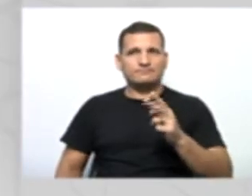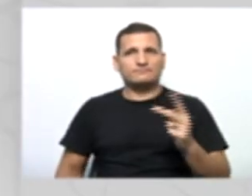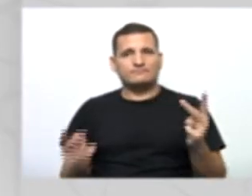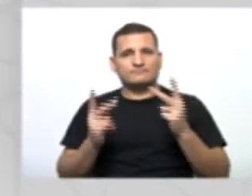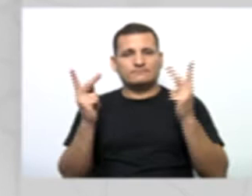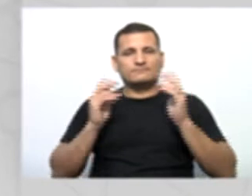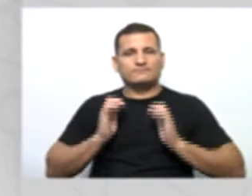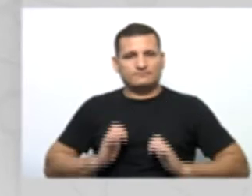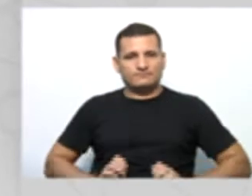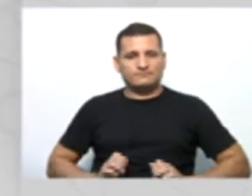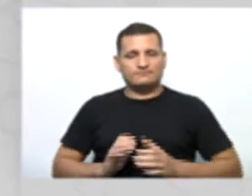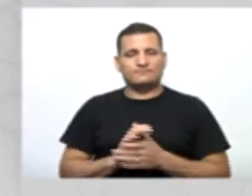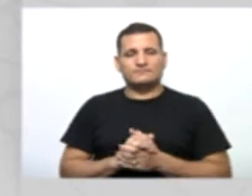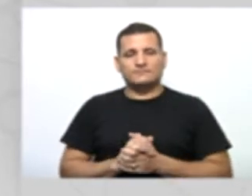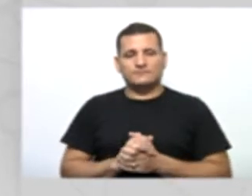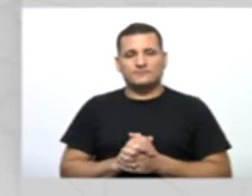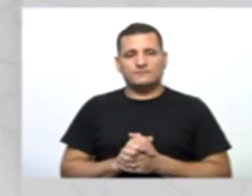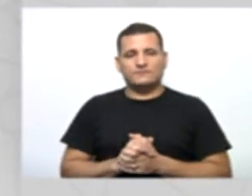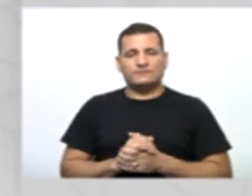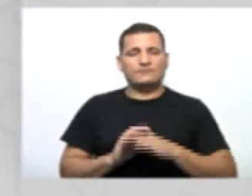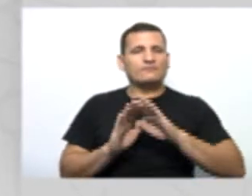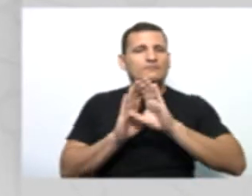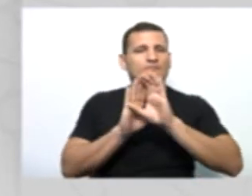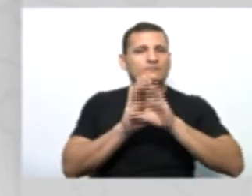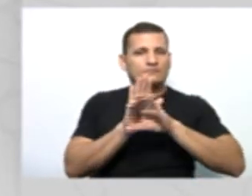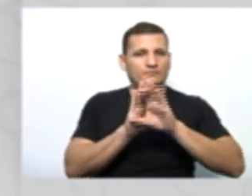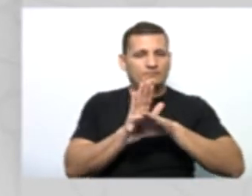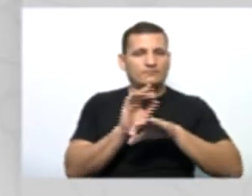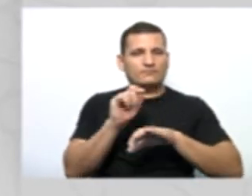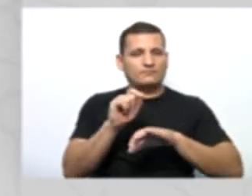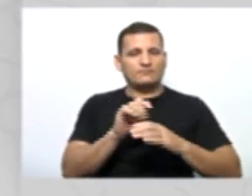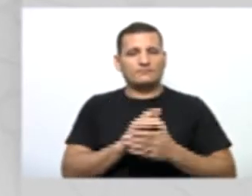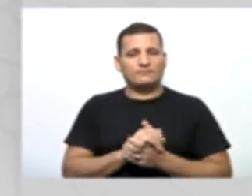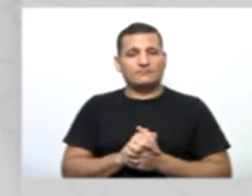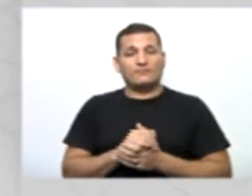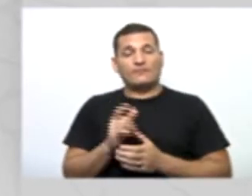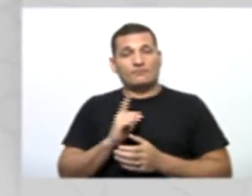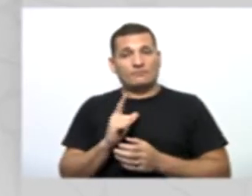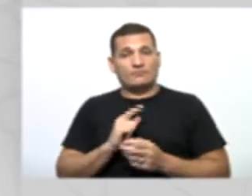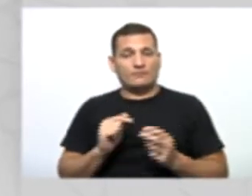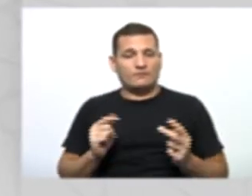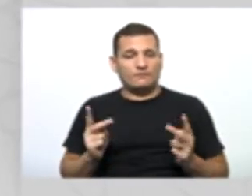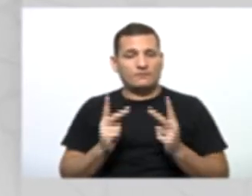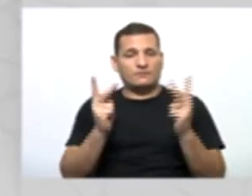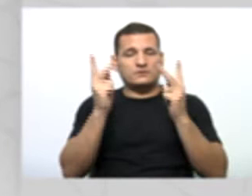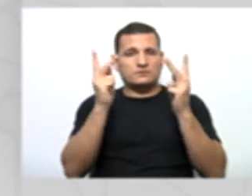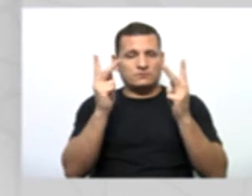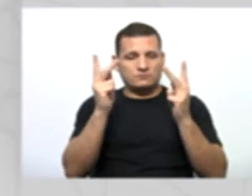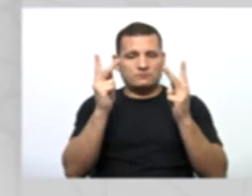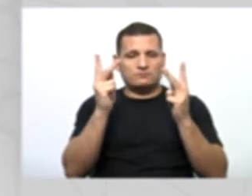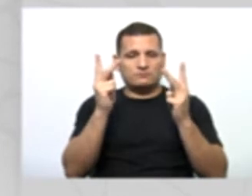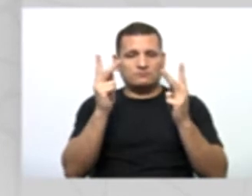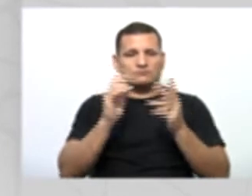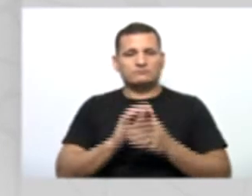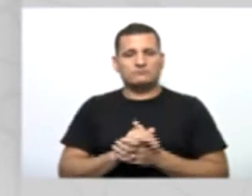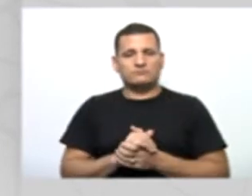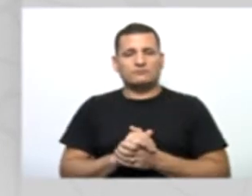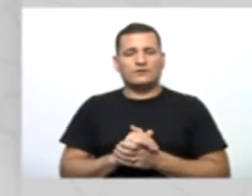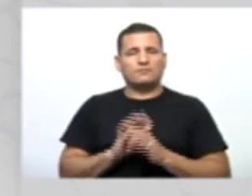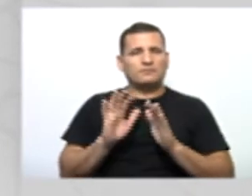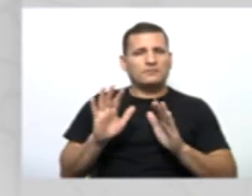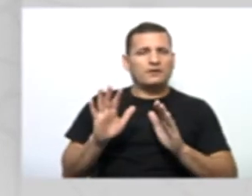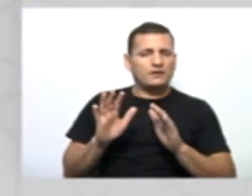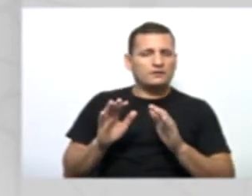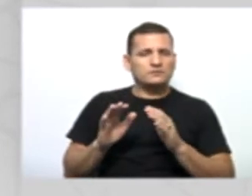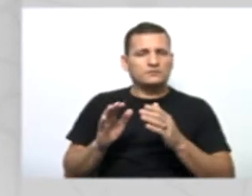éticos, a conceituação diz que existe valoração na medida em que qualquer